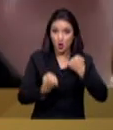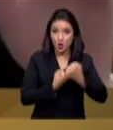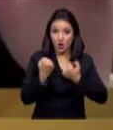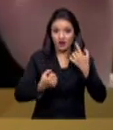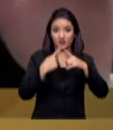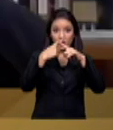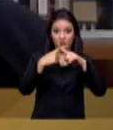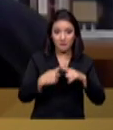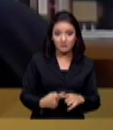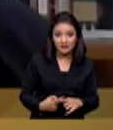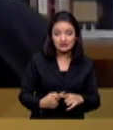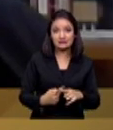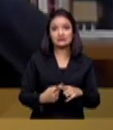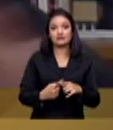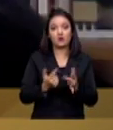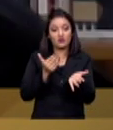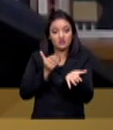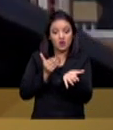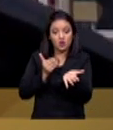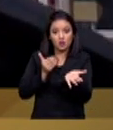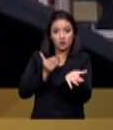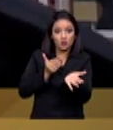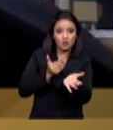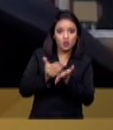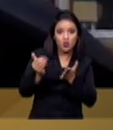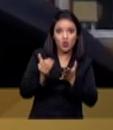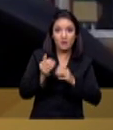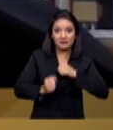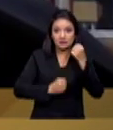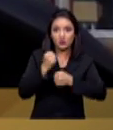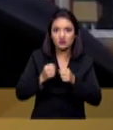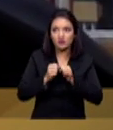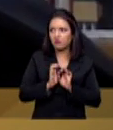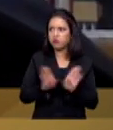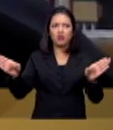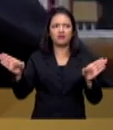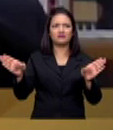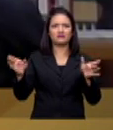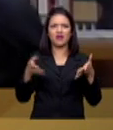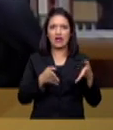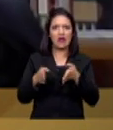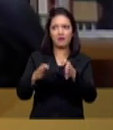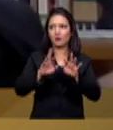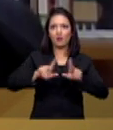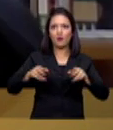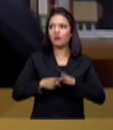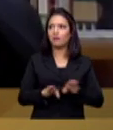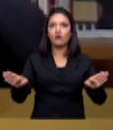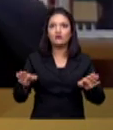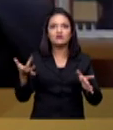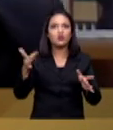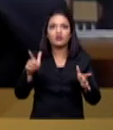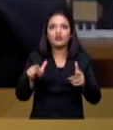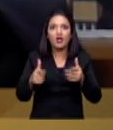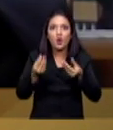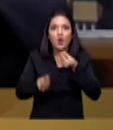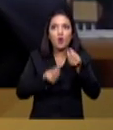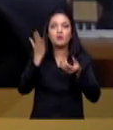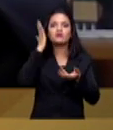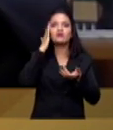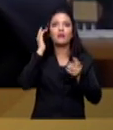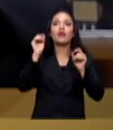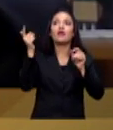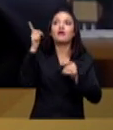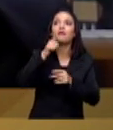dado o tiro de largada e corria cada um para um lado. Então, nunca se ia saber exatamente quem tinha chegado